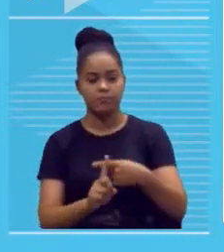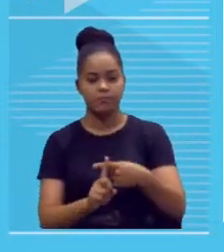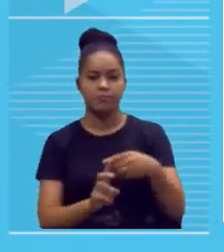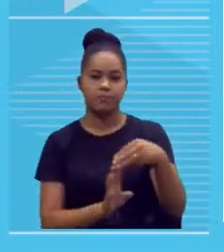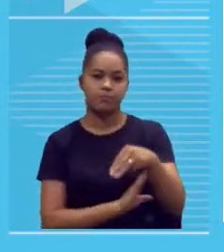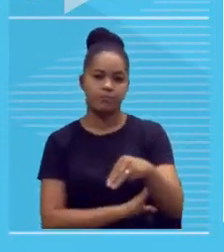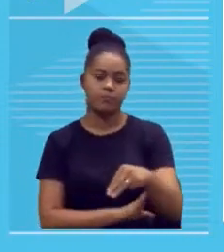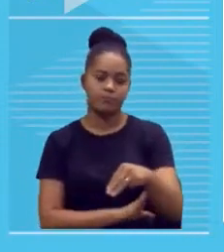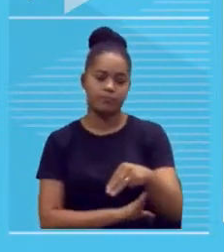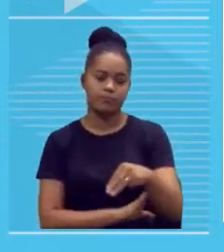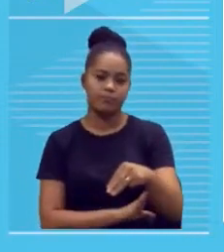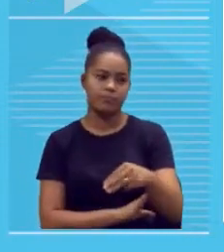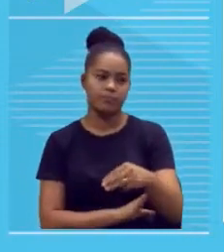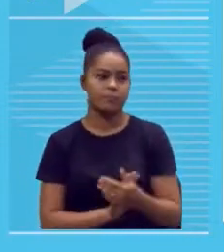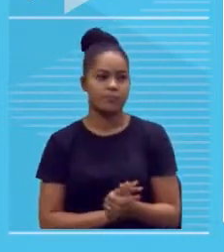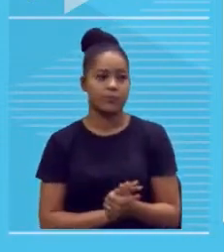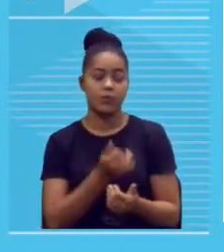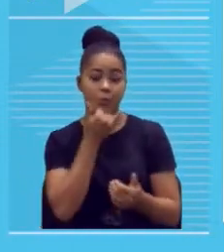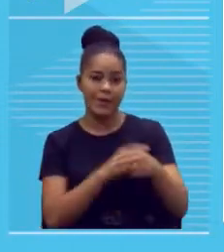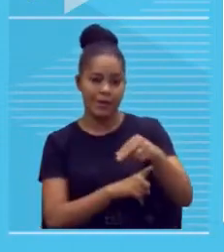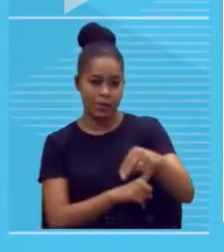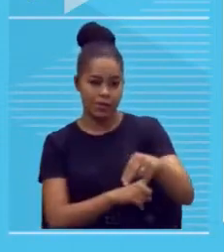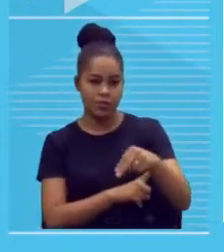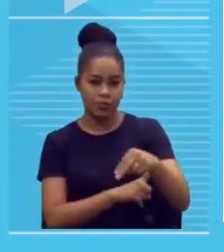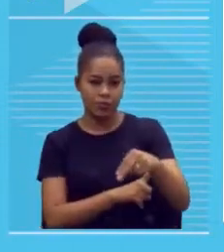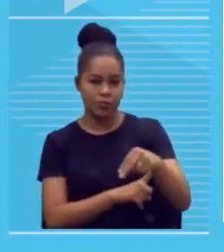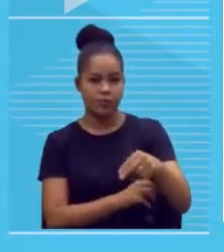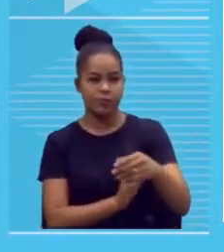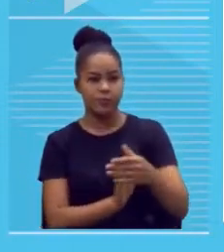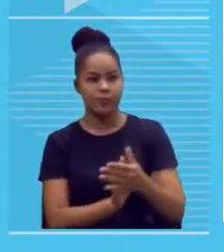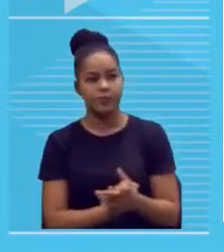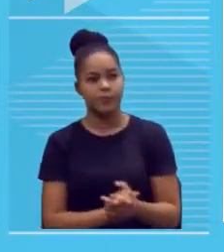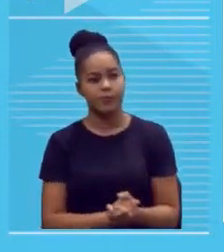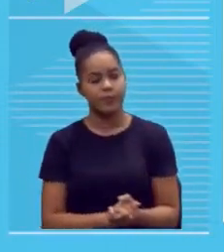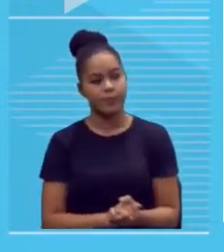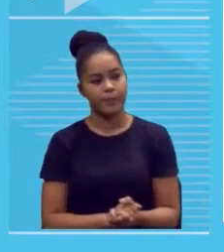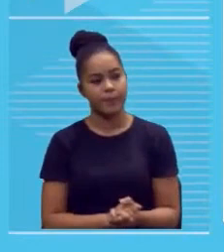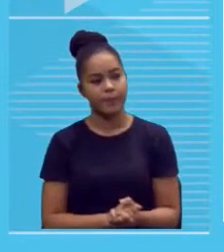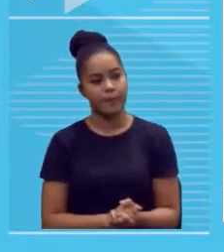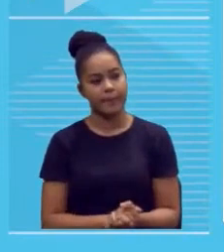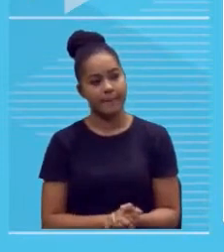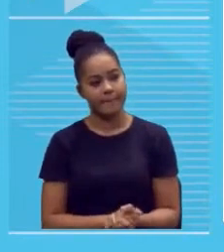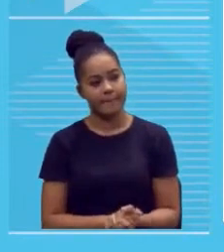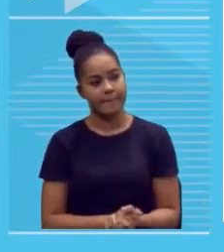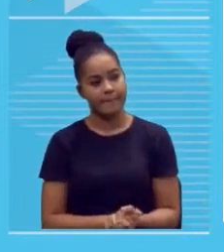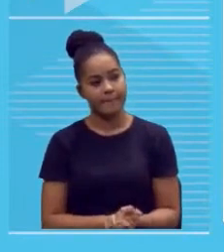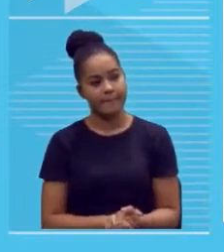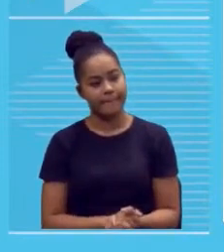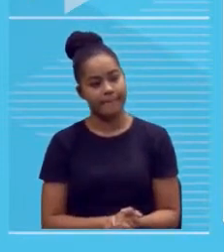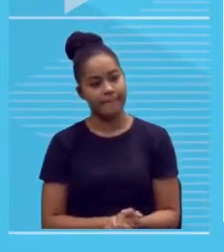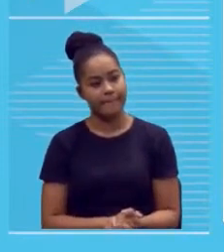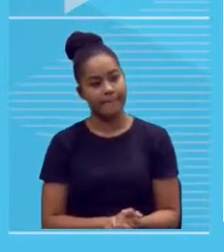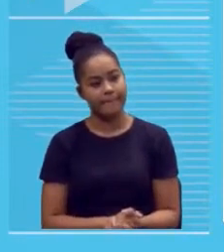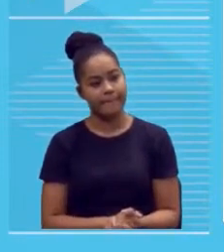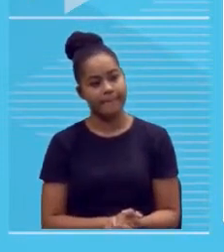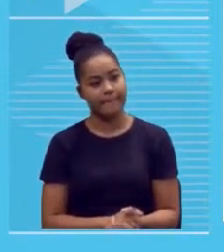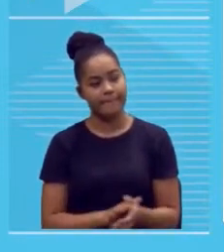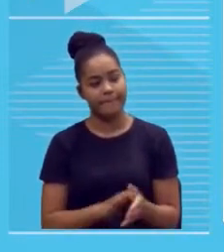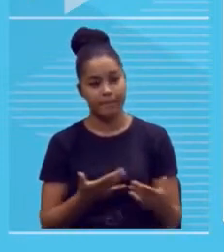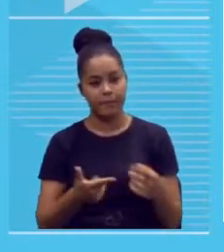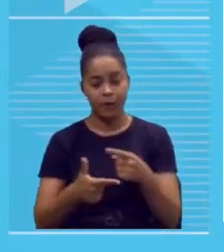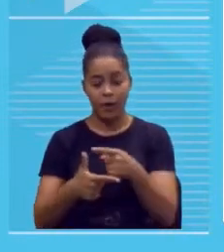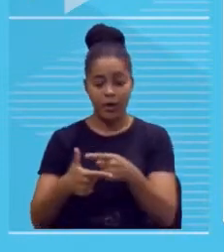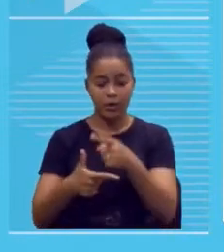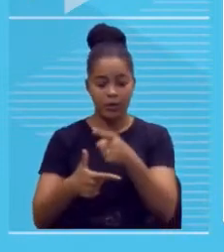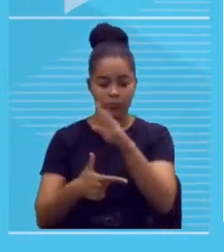que o meu m é igual a tangente do ângulo. Nesse caso, o meu M é igual a